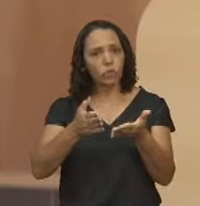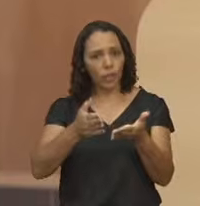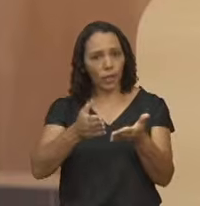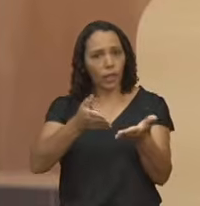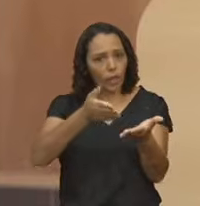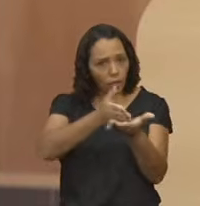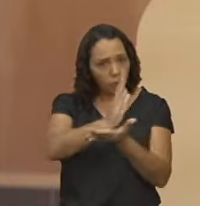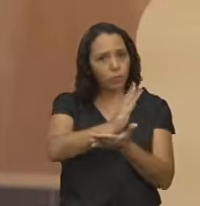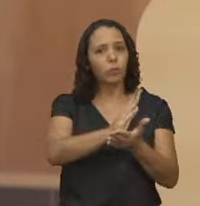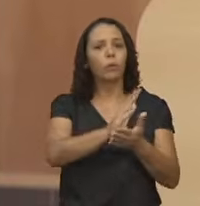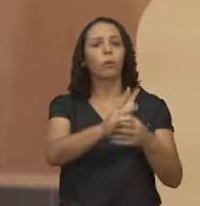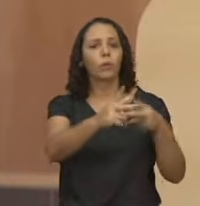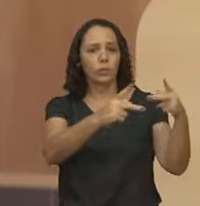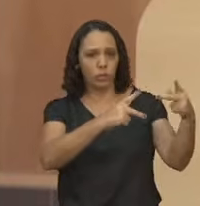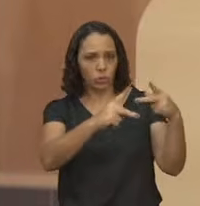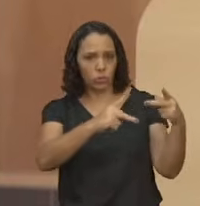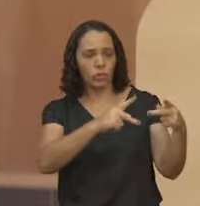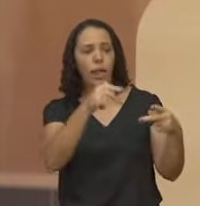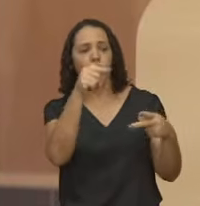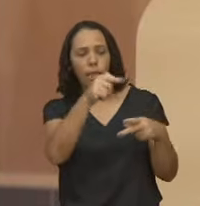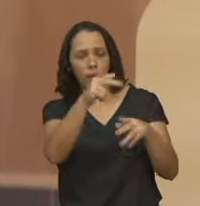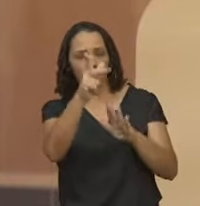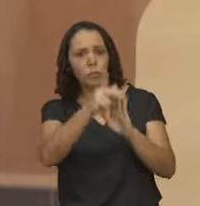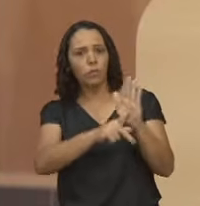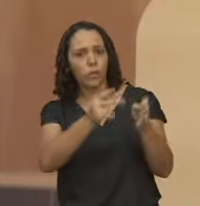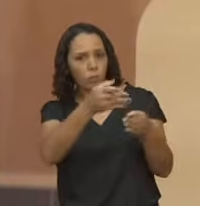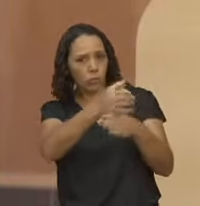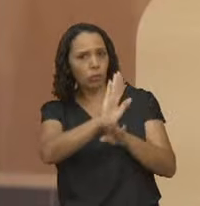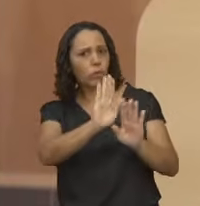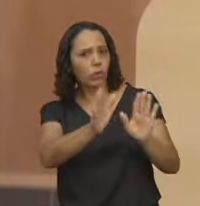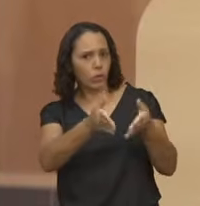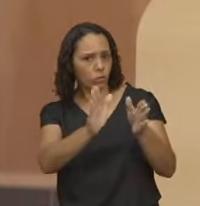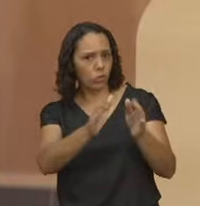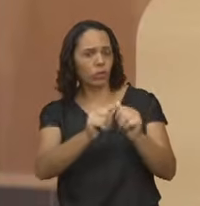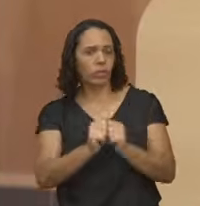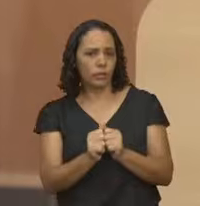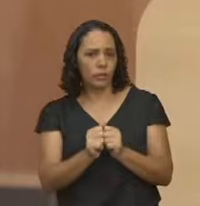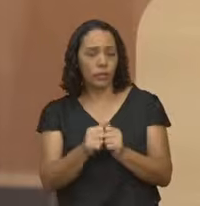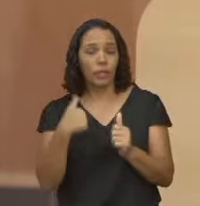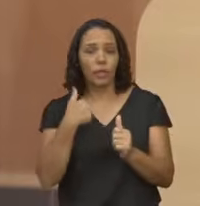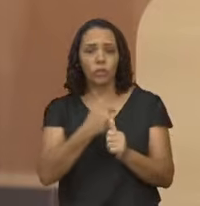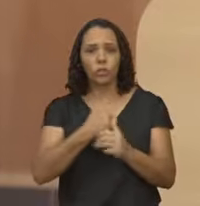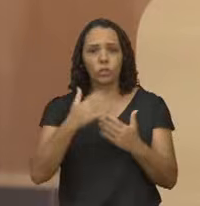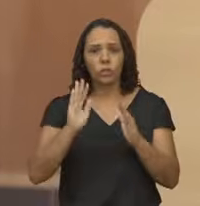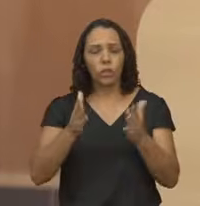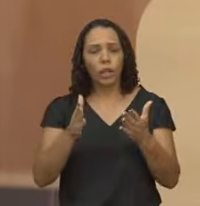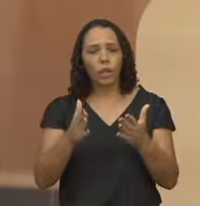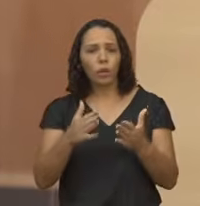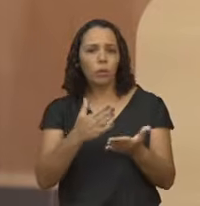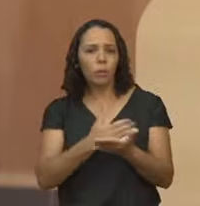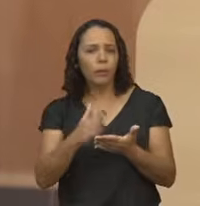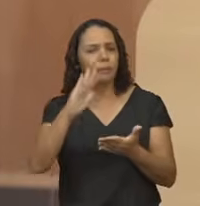nosso, São José dos Campos, e então já começa a gente já se familiarizando com isso, né?